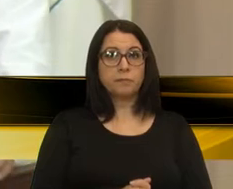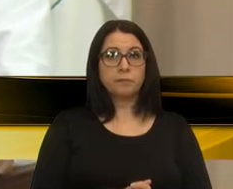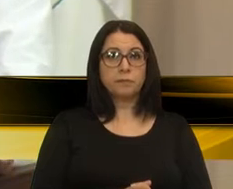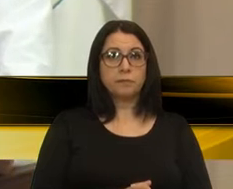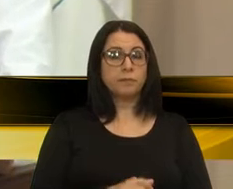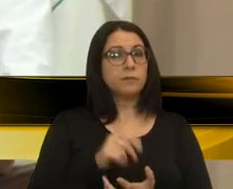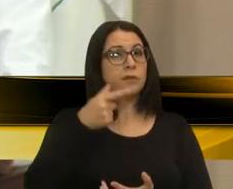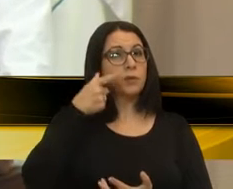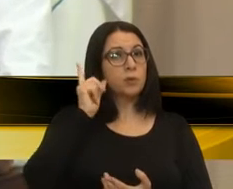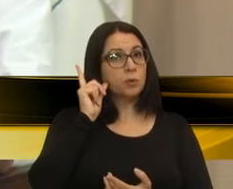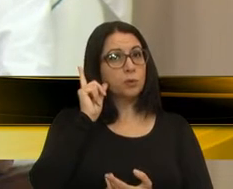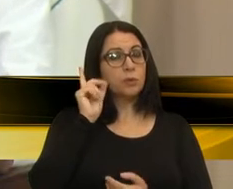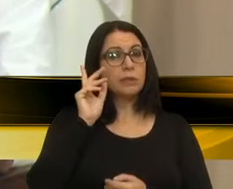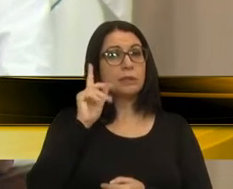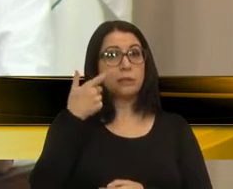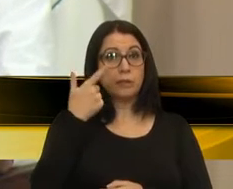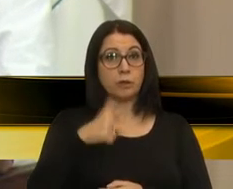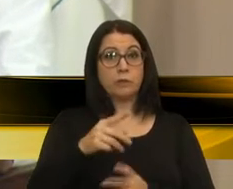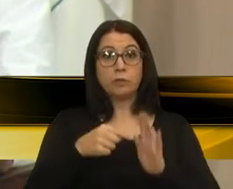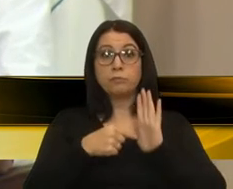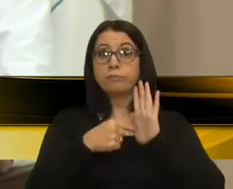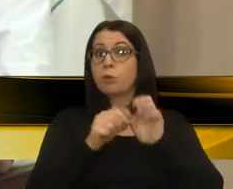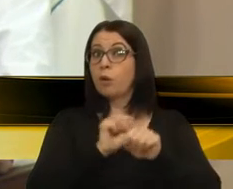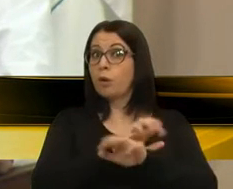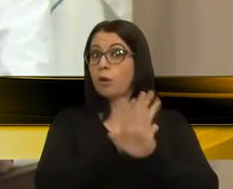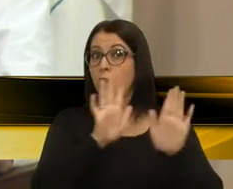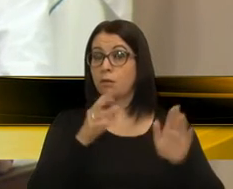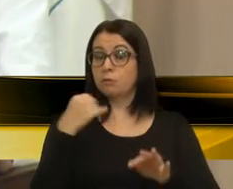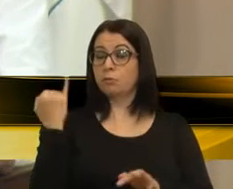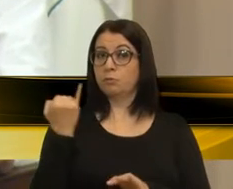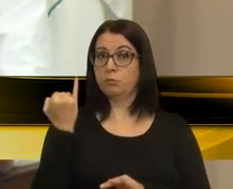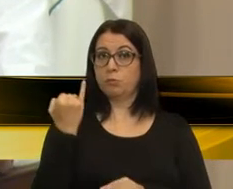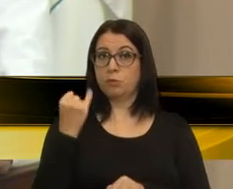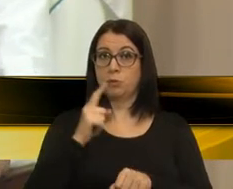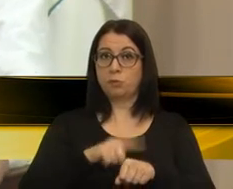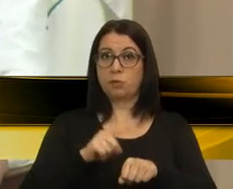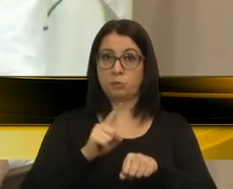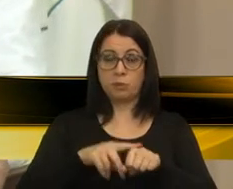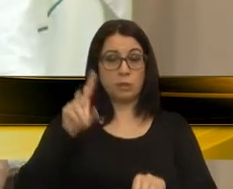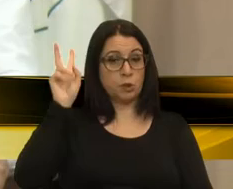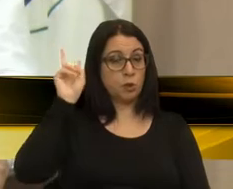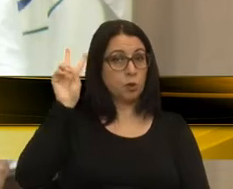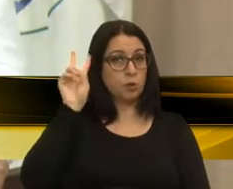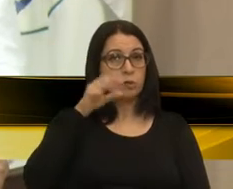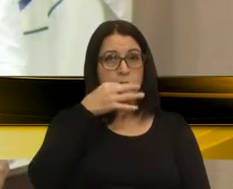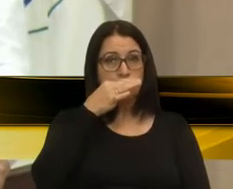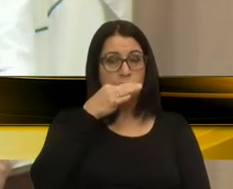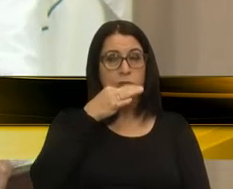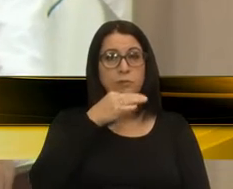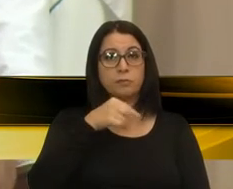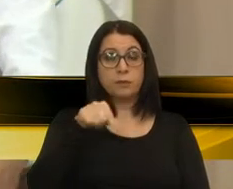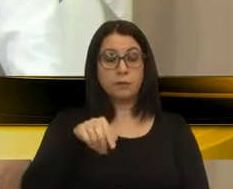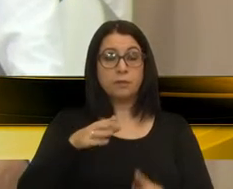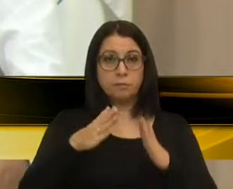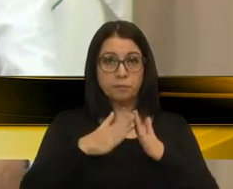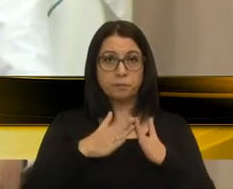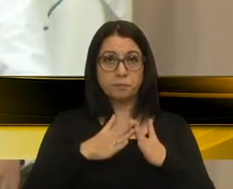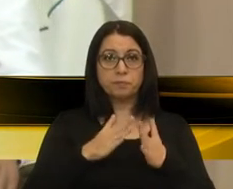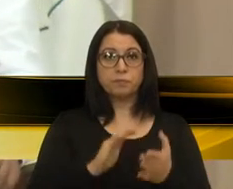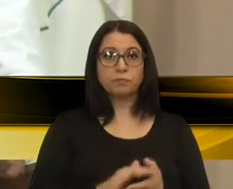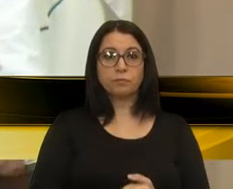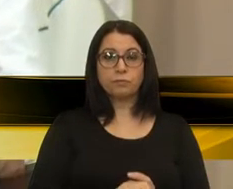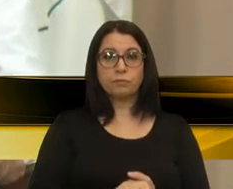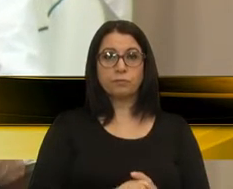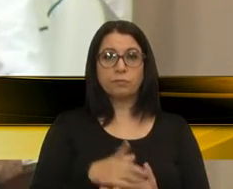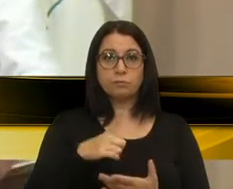e que ontem, mais uma vez, ficou evidenciado a importância, nesse momento histórico de Caxias do Sul, dessa casa